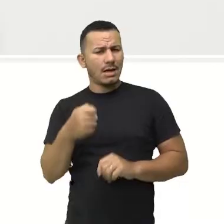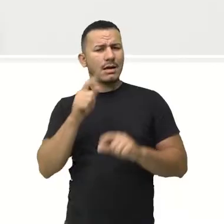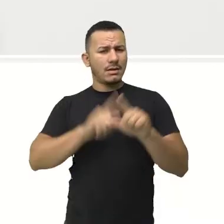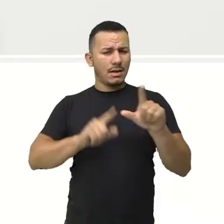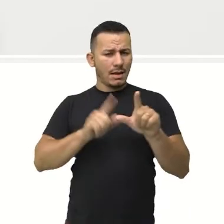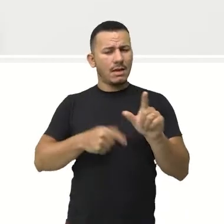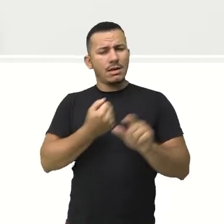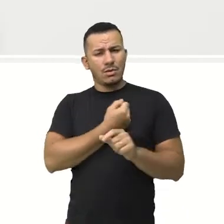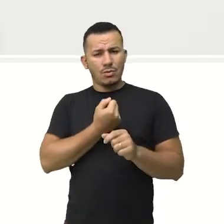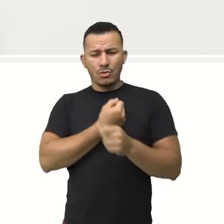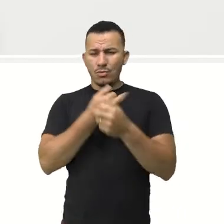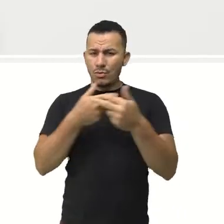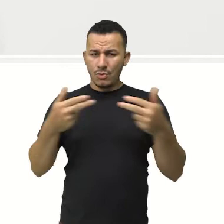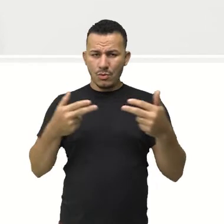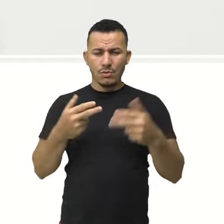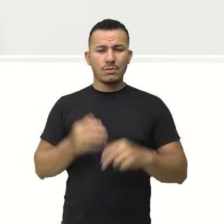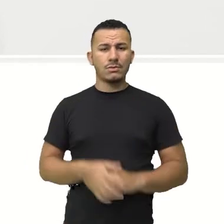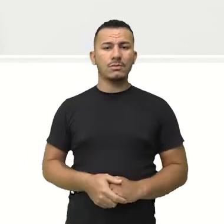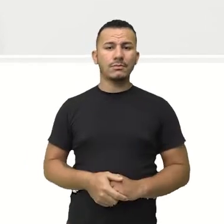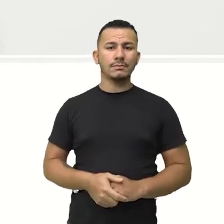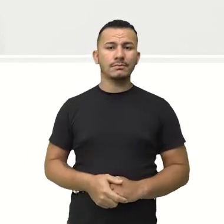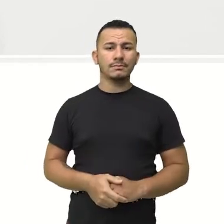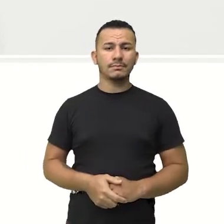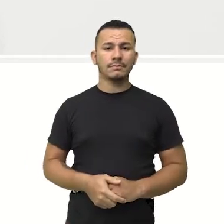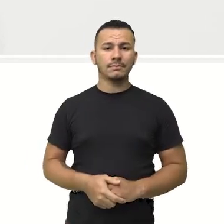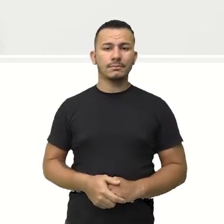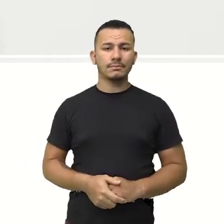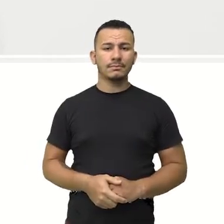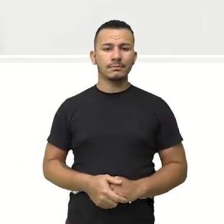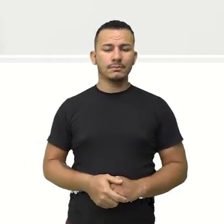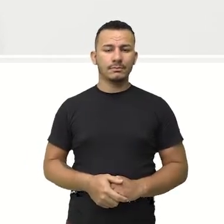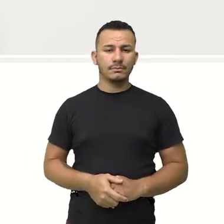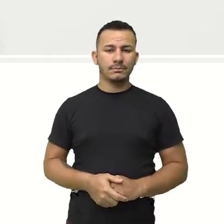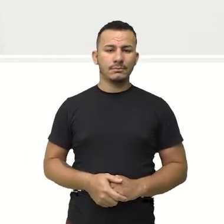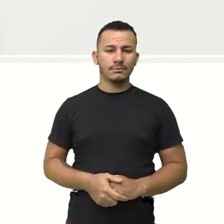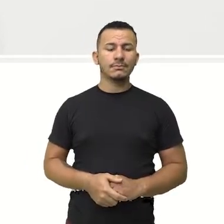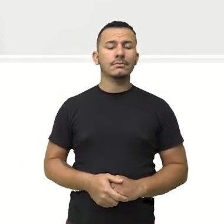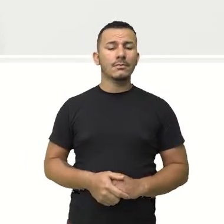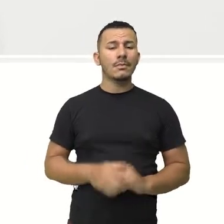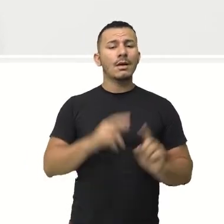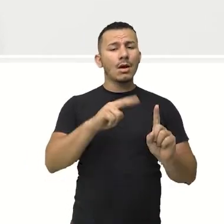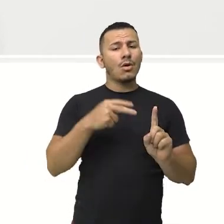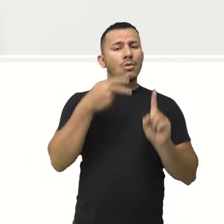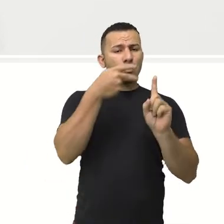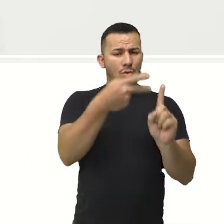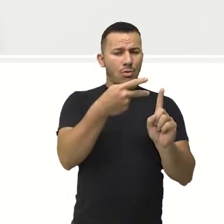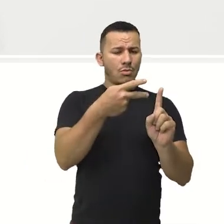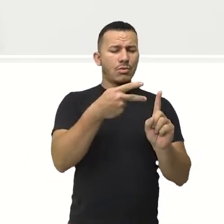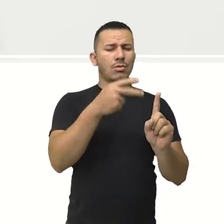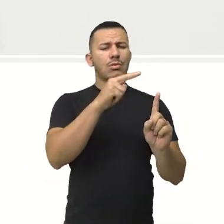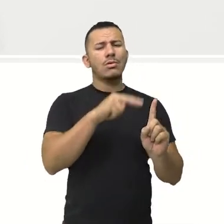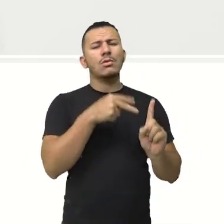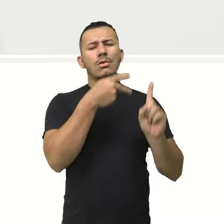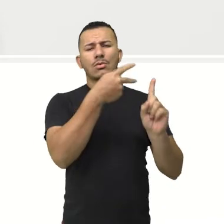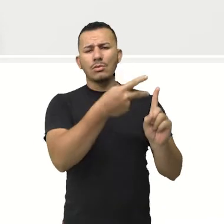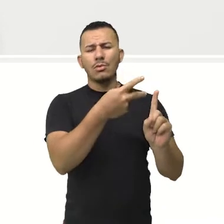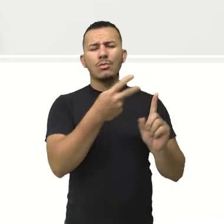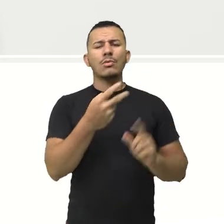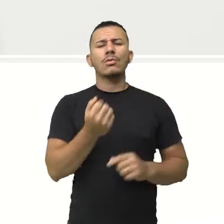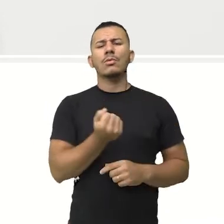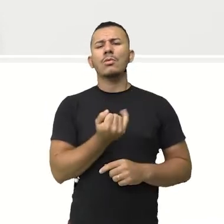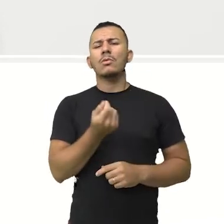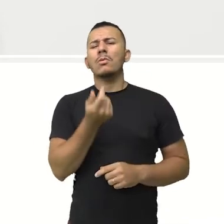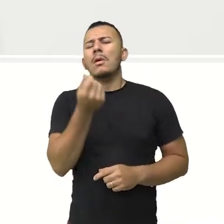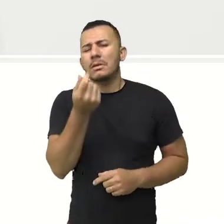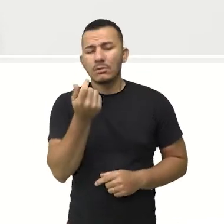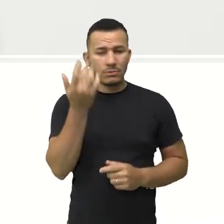essa transcodificação. Então, olha lá, o que eu tenho? O dobro da quantia de Marcos. Eu sei que quantia é essa?